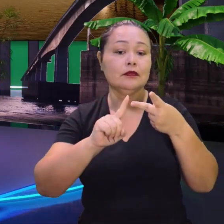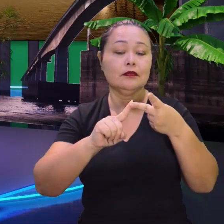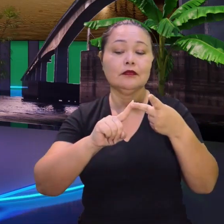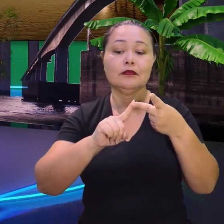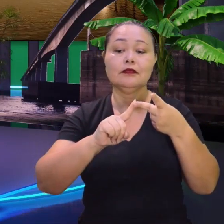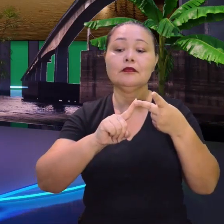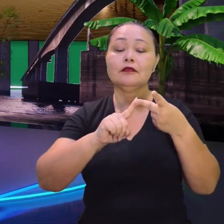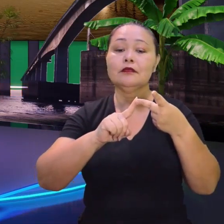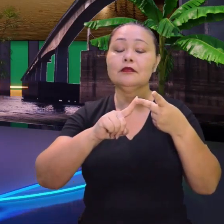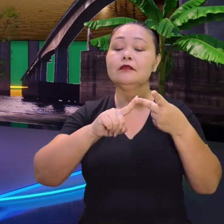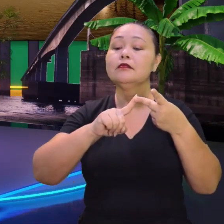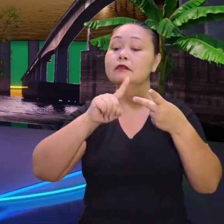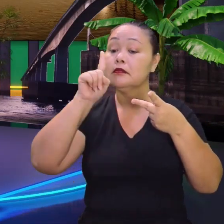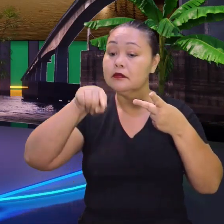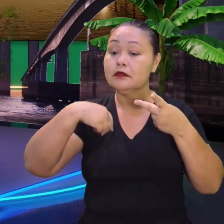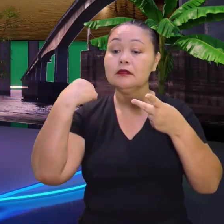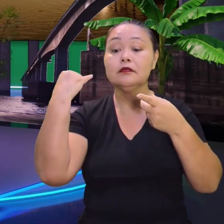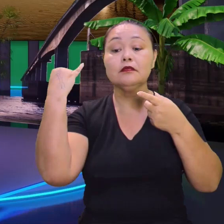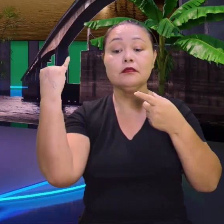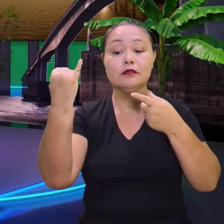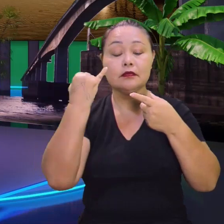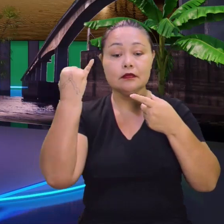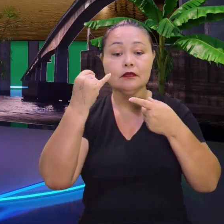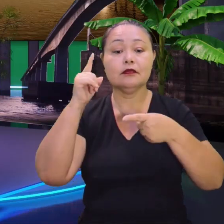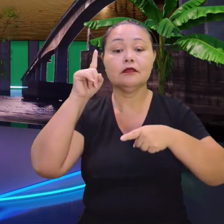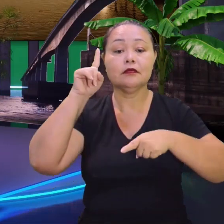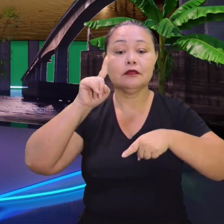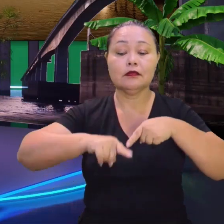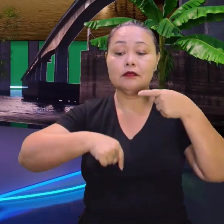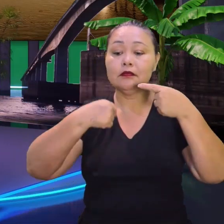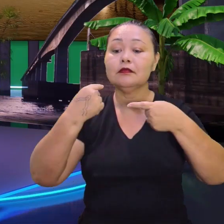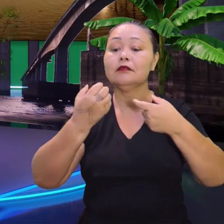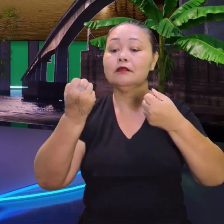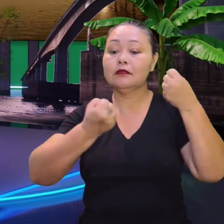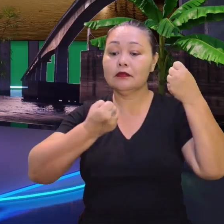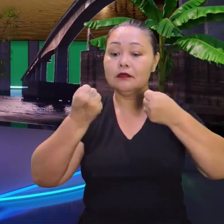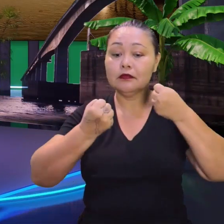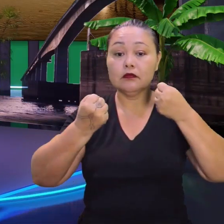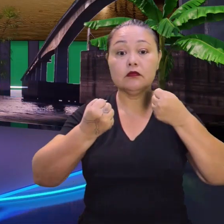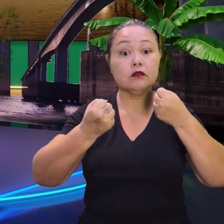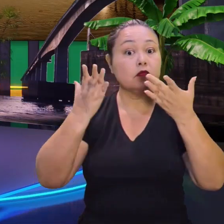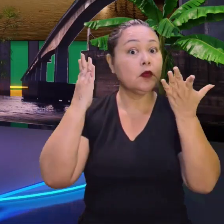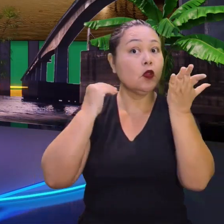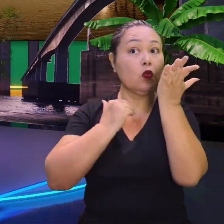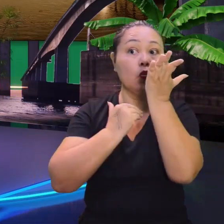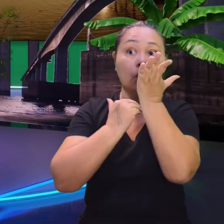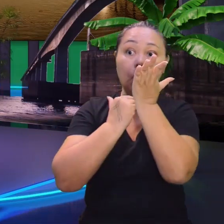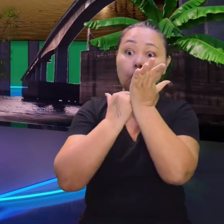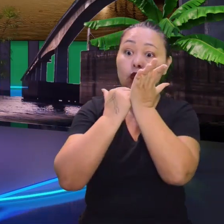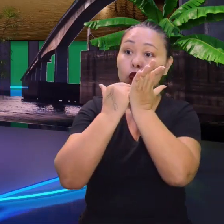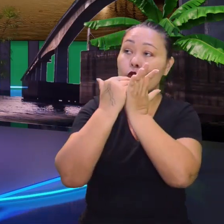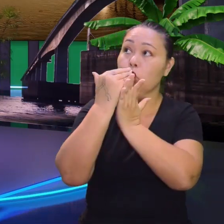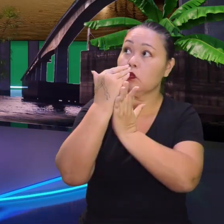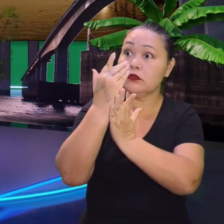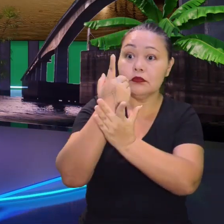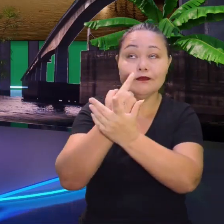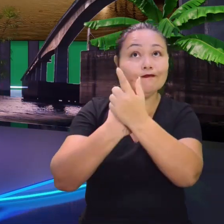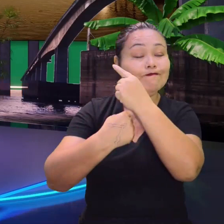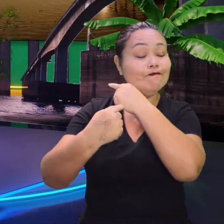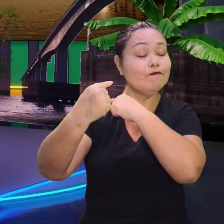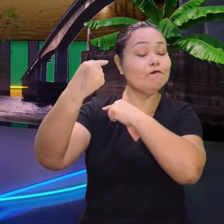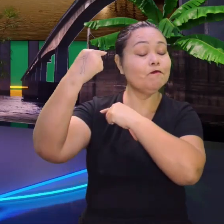do transporte que é tão importante. Isso desde o começo de tudo aqui. Exato. Não é